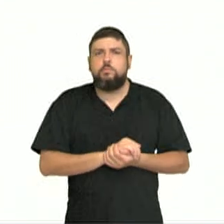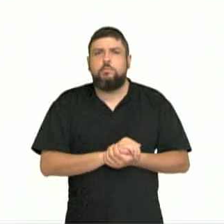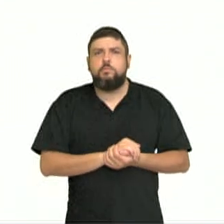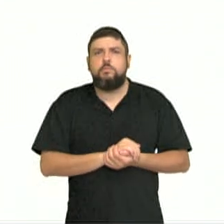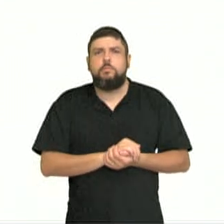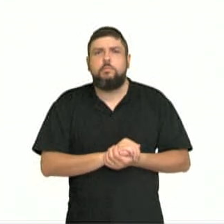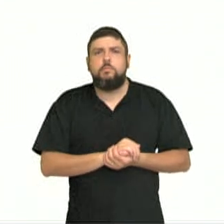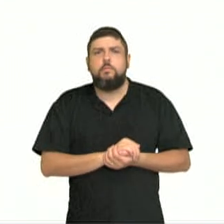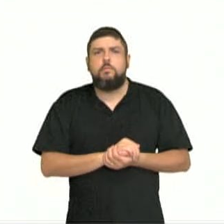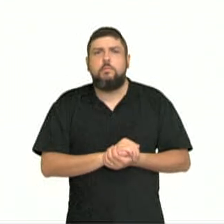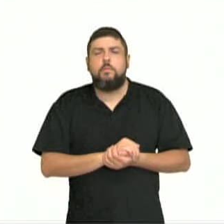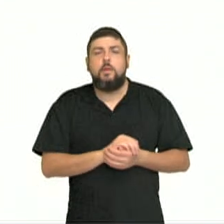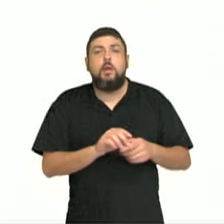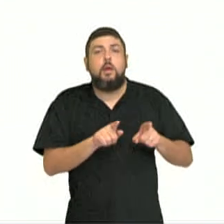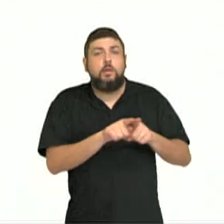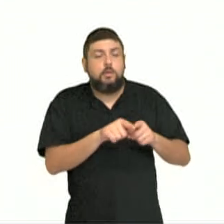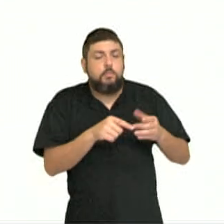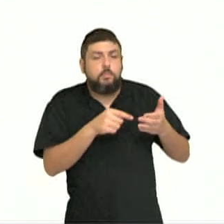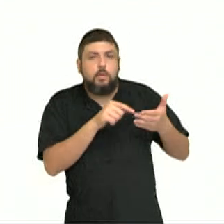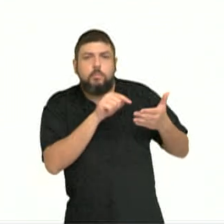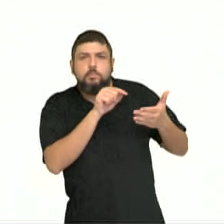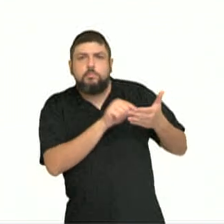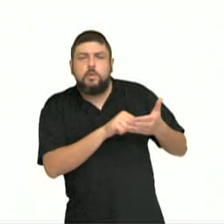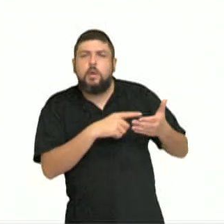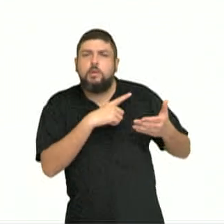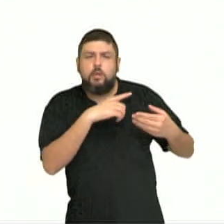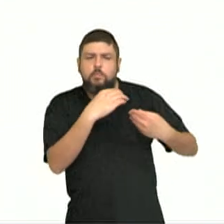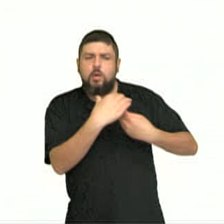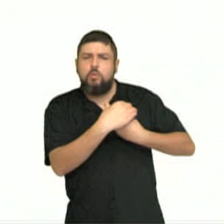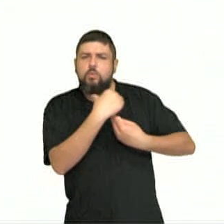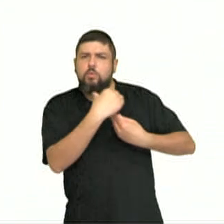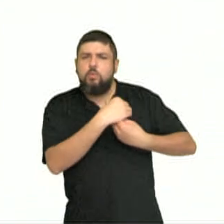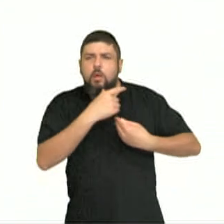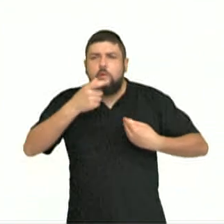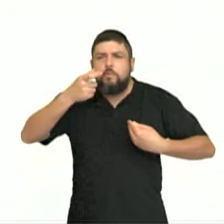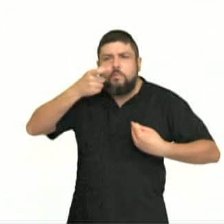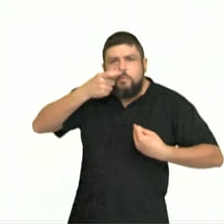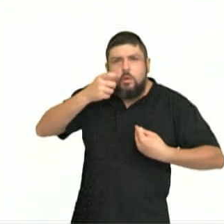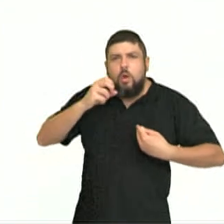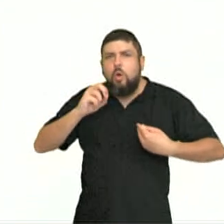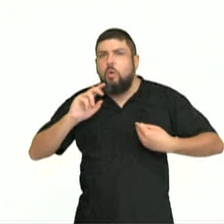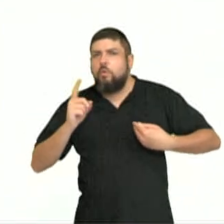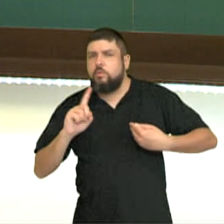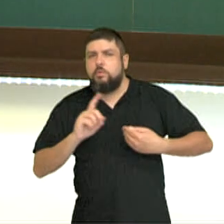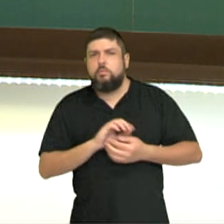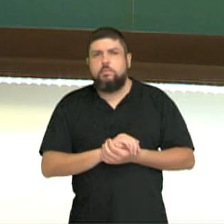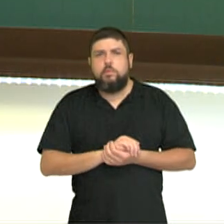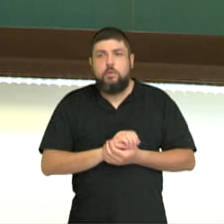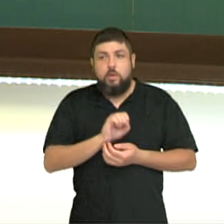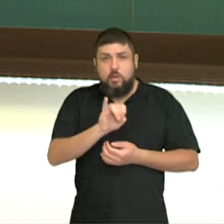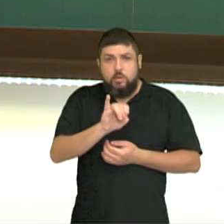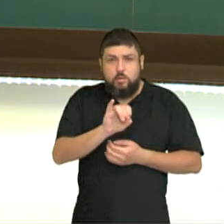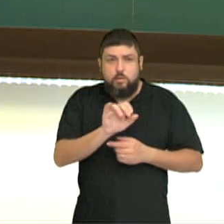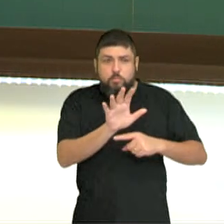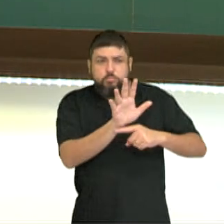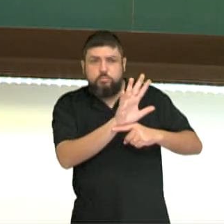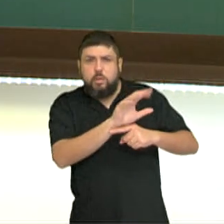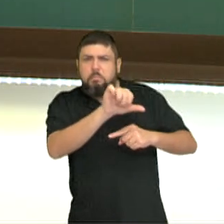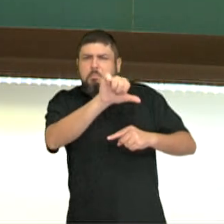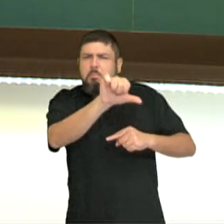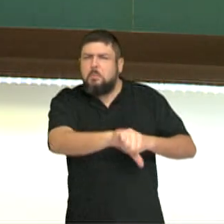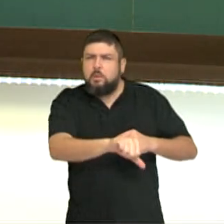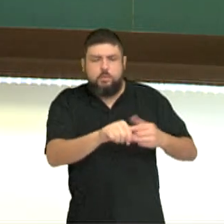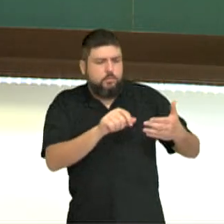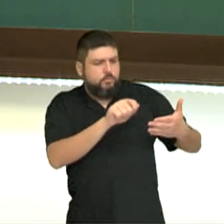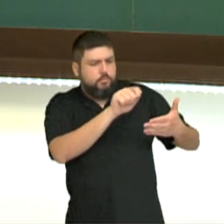Recomenda o consumo ou não do conteúdo analisado. Então, se for bom, ele vai elogiar, mas se não for bom, prepare-se